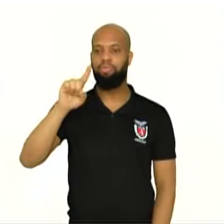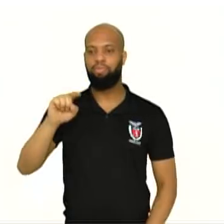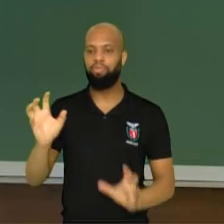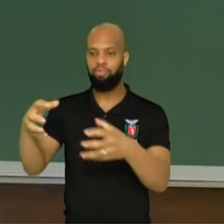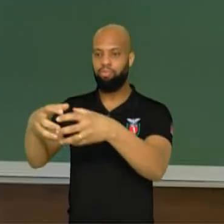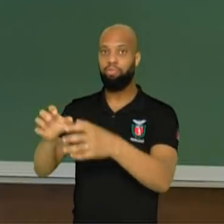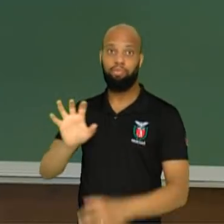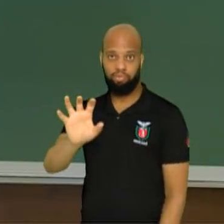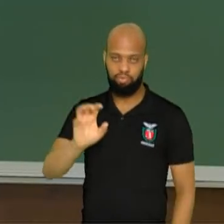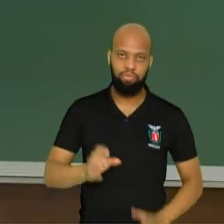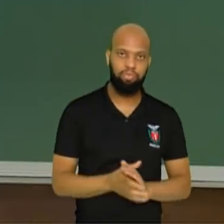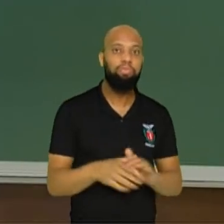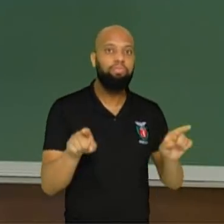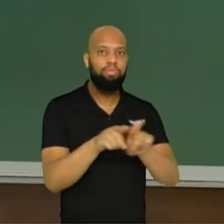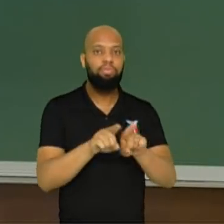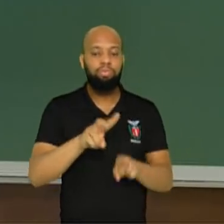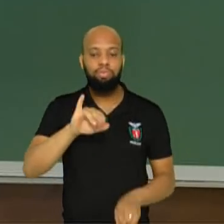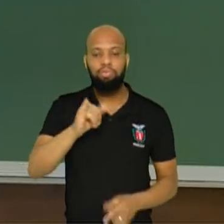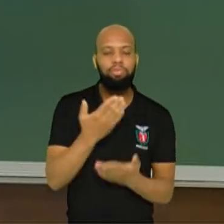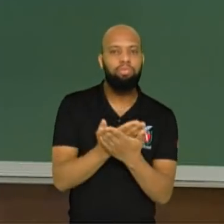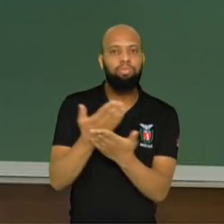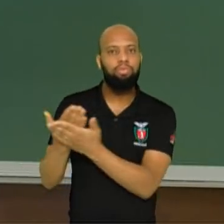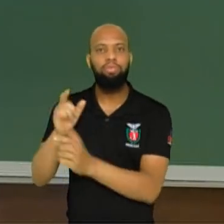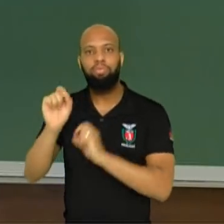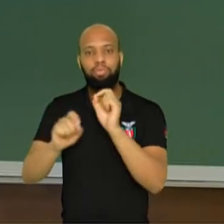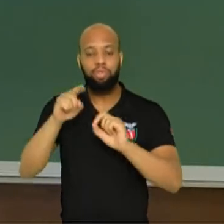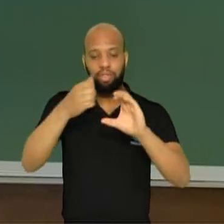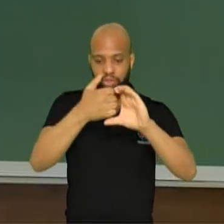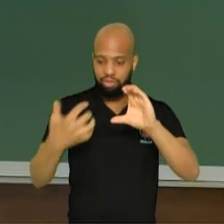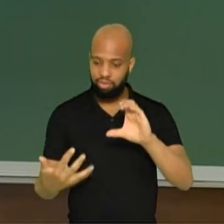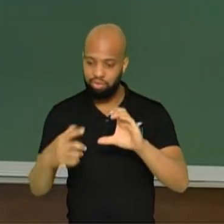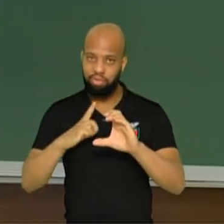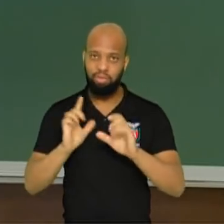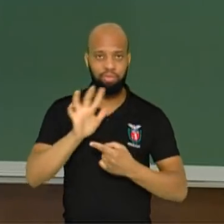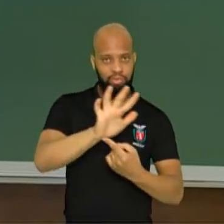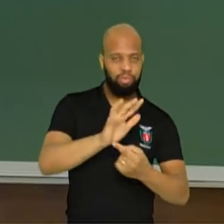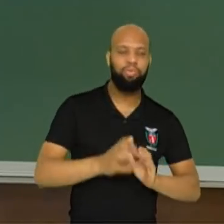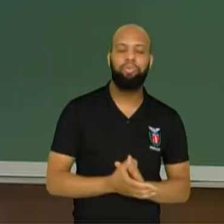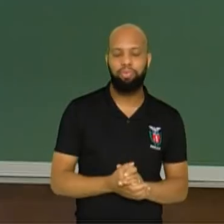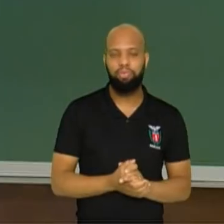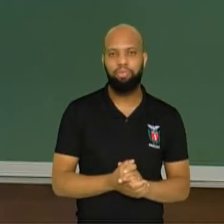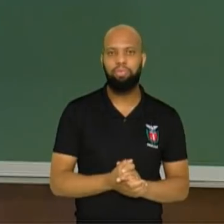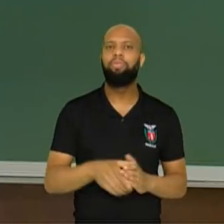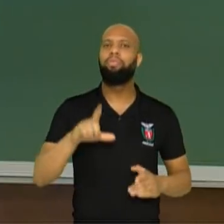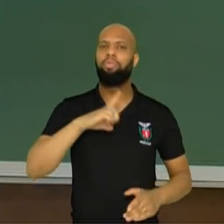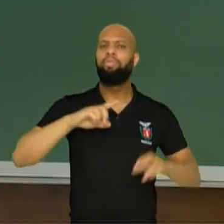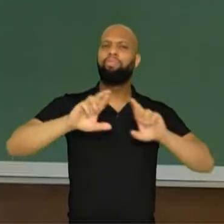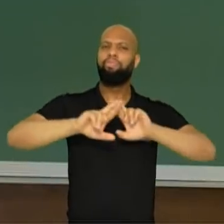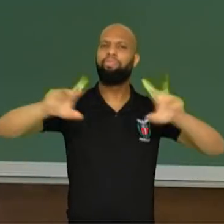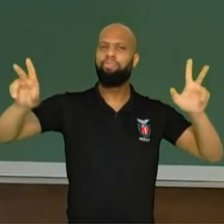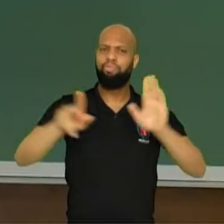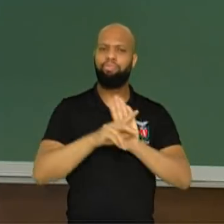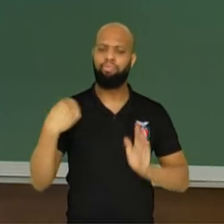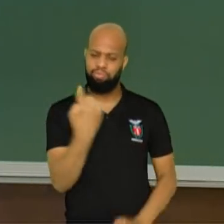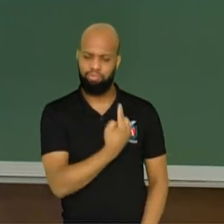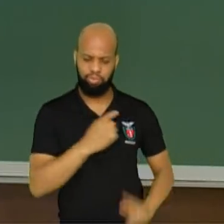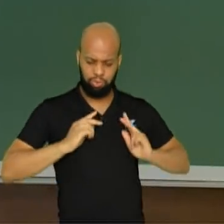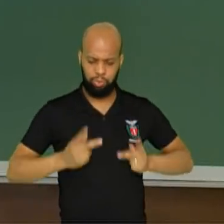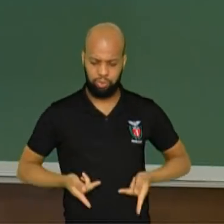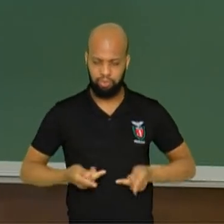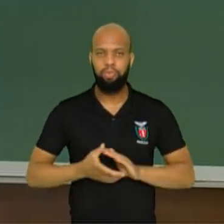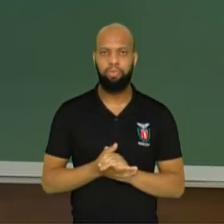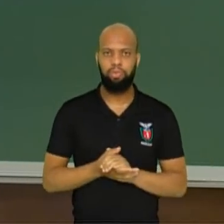esses organismos e vamos compreender as características que eles apresentam. Eles são bem diferentes de nós, seres